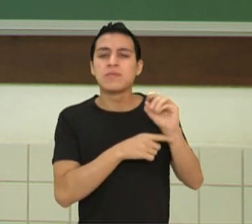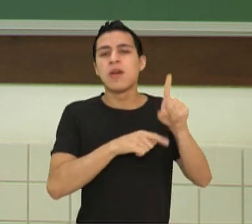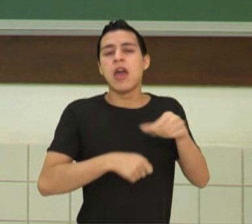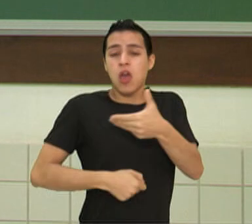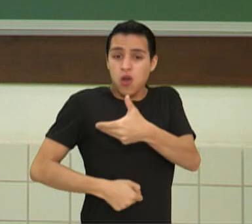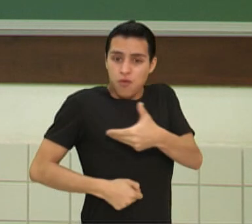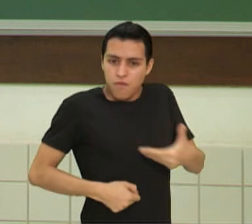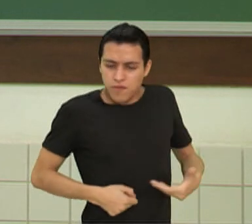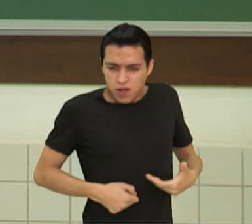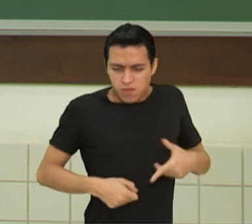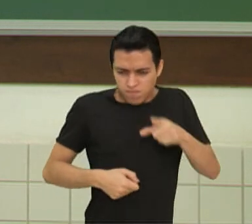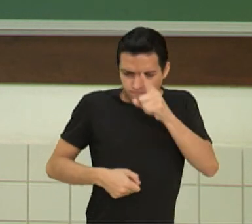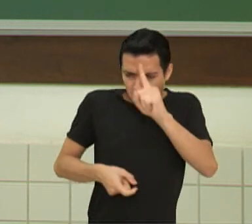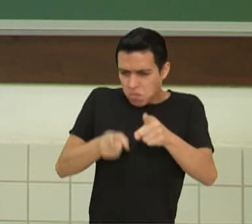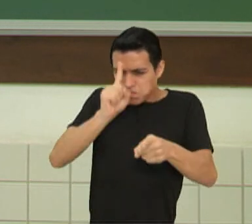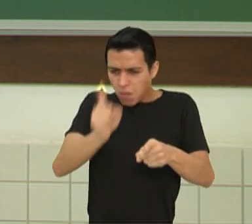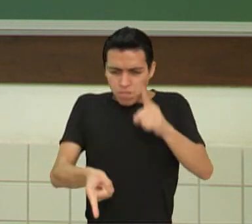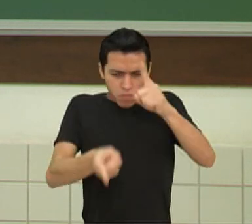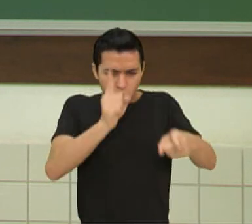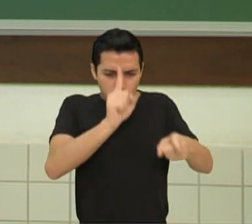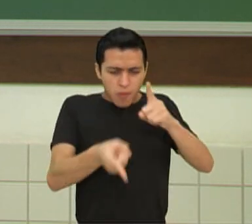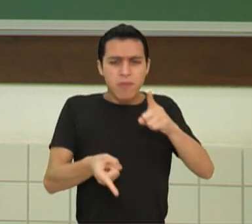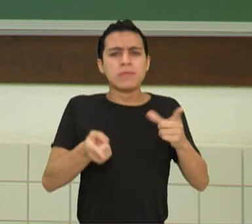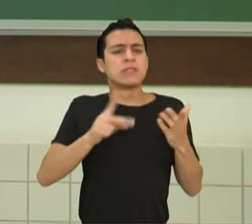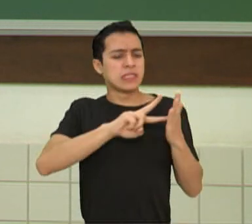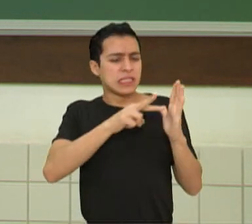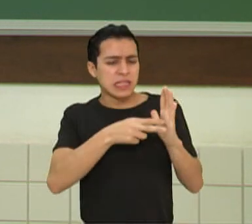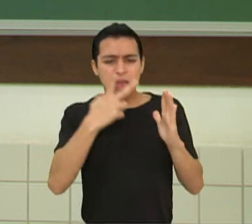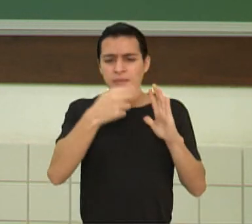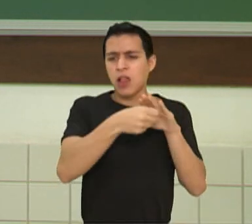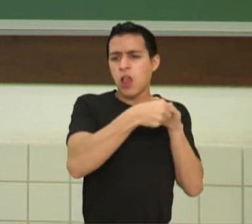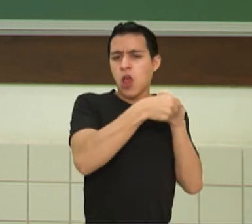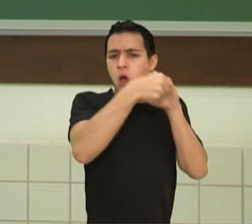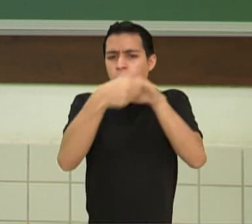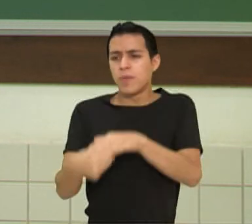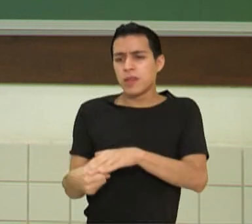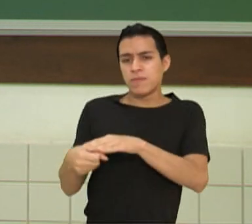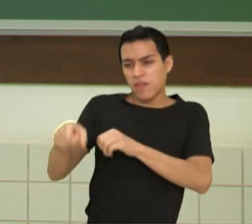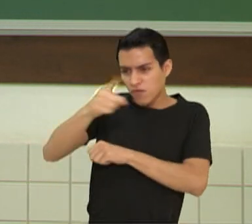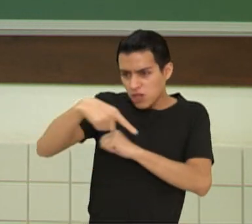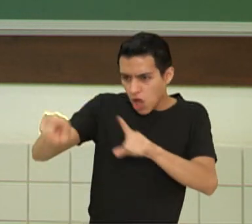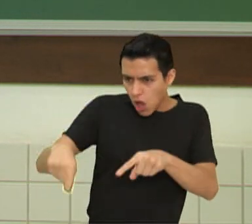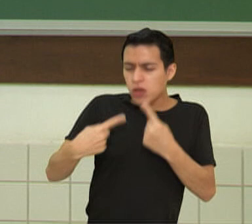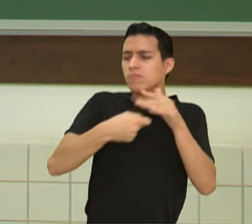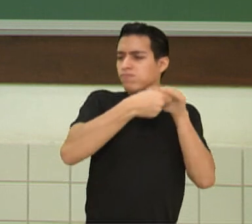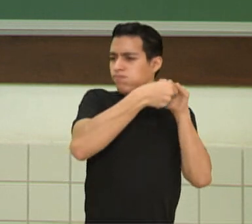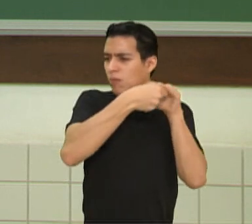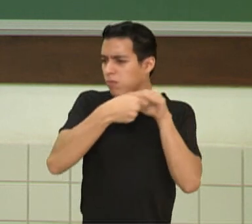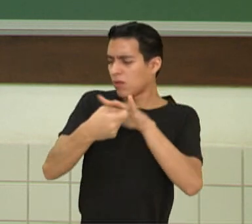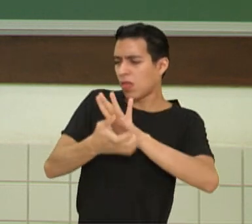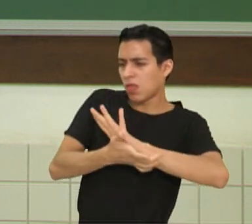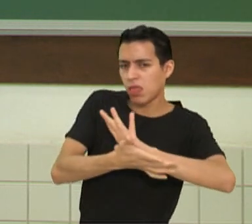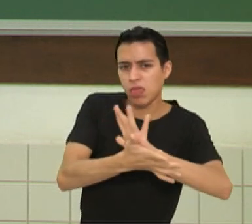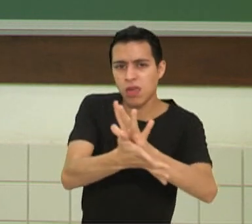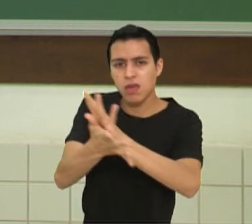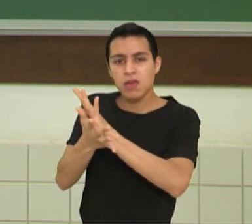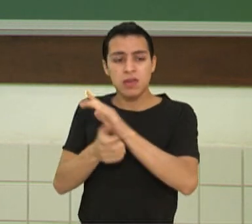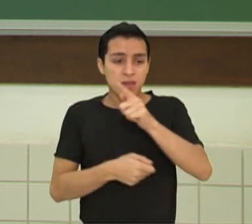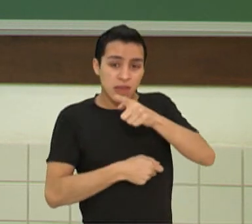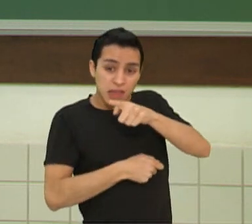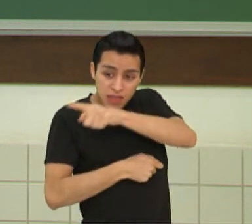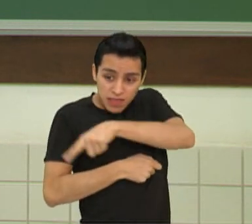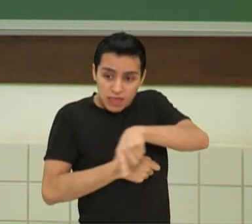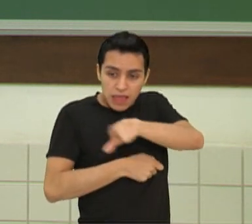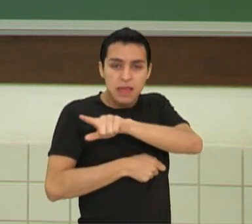autoritário, ele oprime as oposições políticas e requer uma